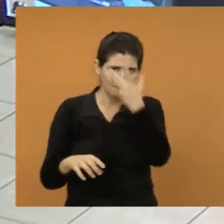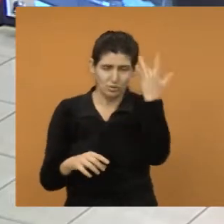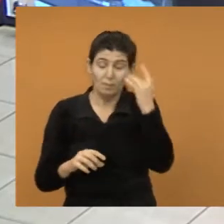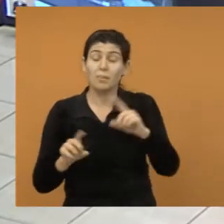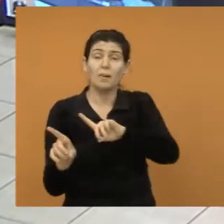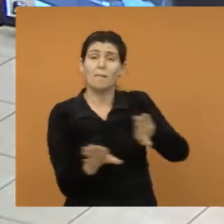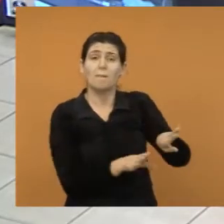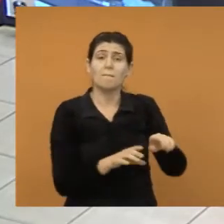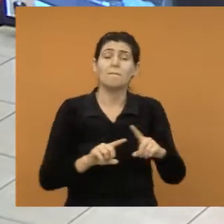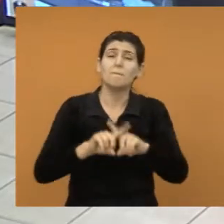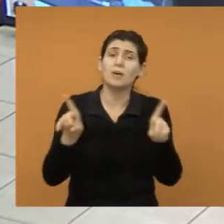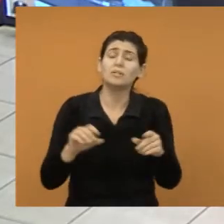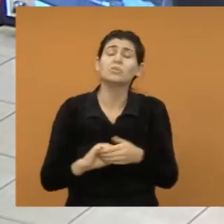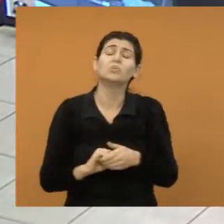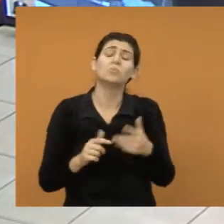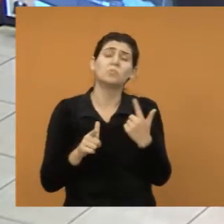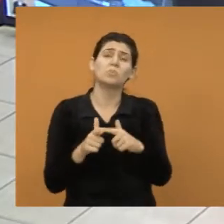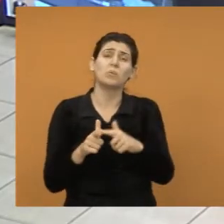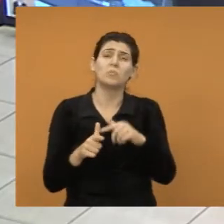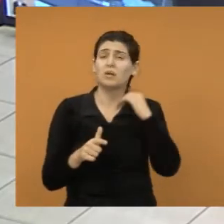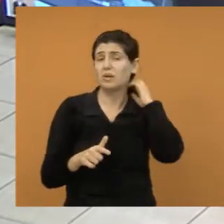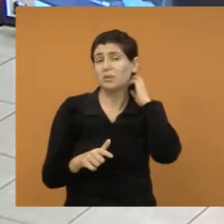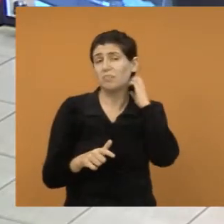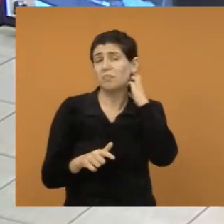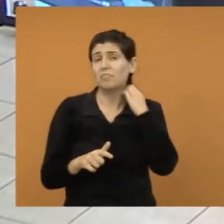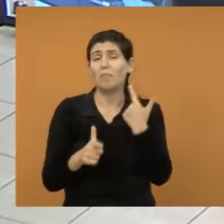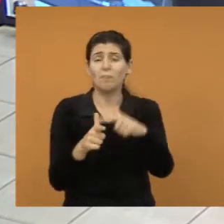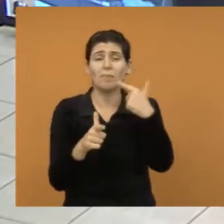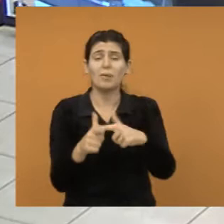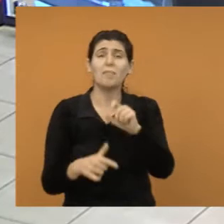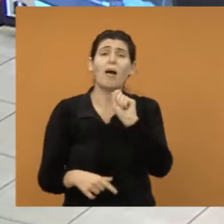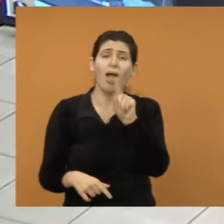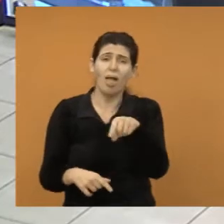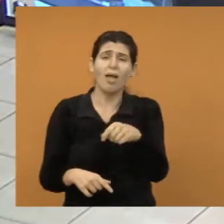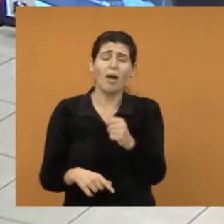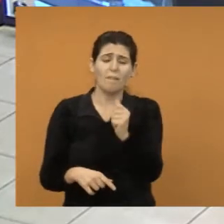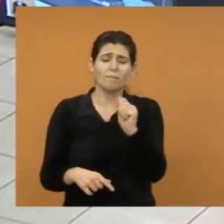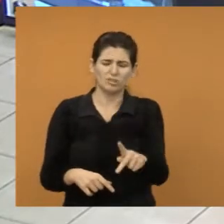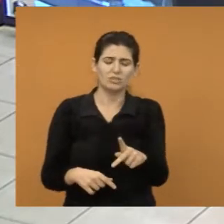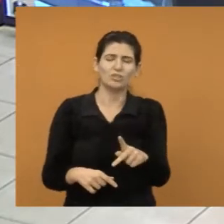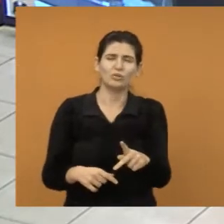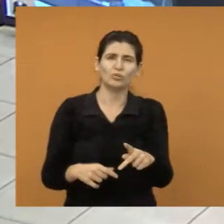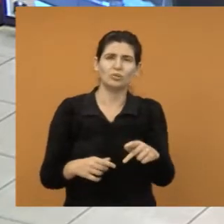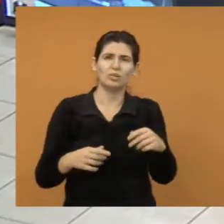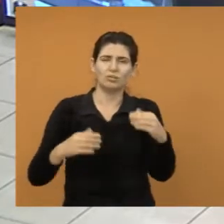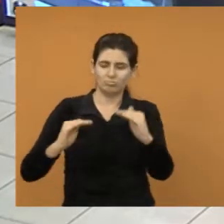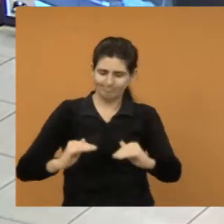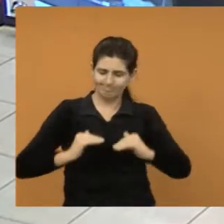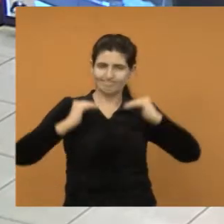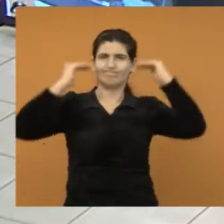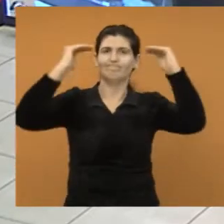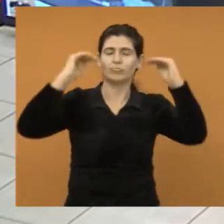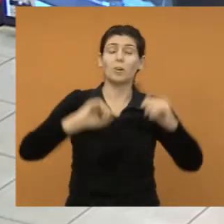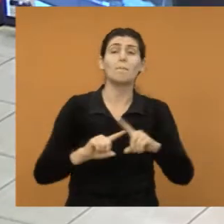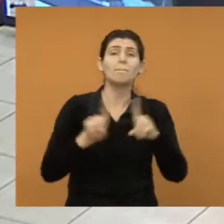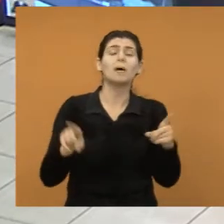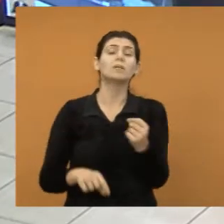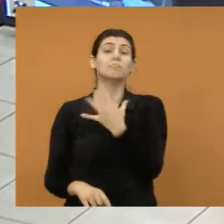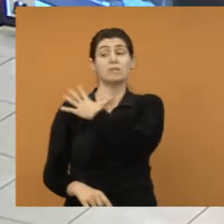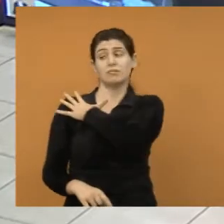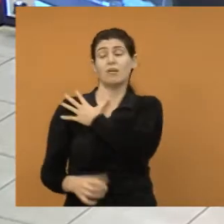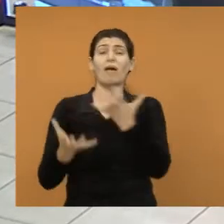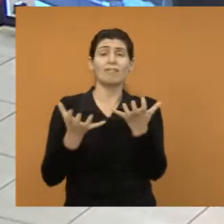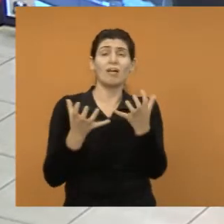aposentadoria do trabalhador, mas a aposentadoria dos privilégios. Se os militares querem começar a dar um exemplo para esse